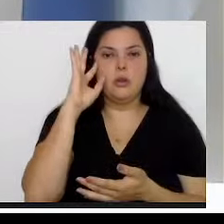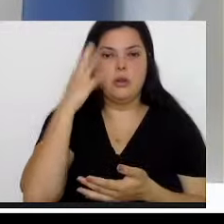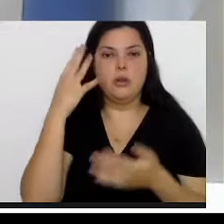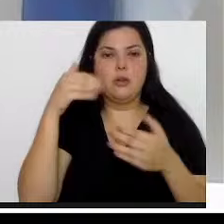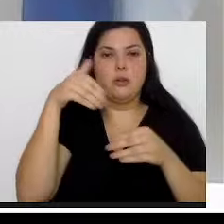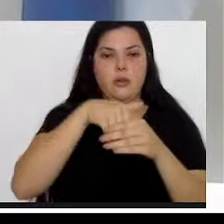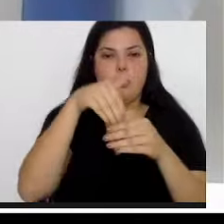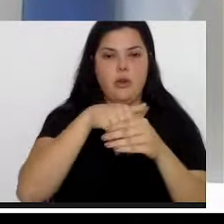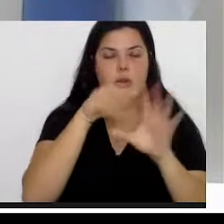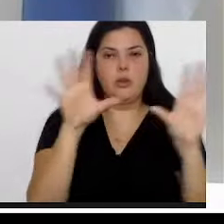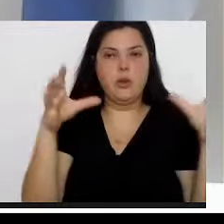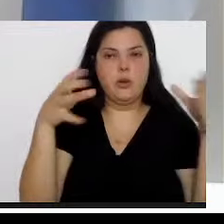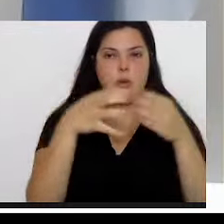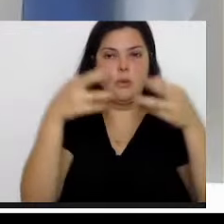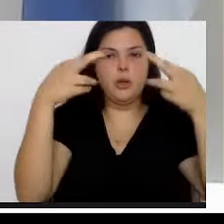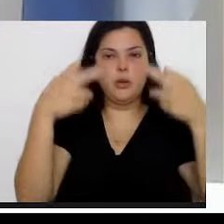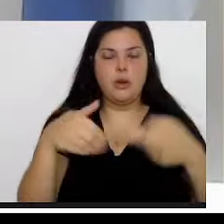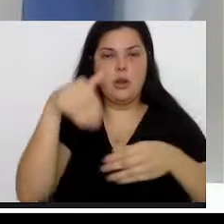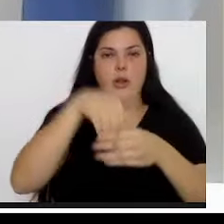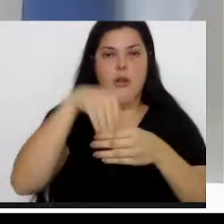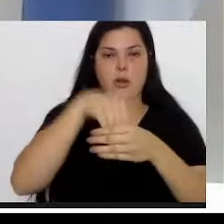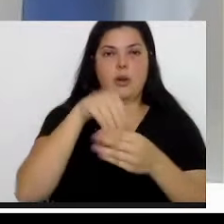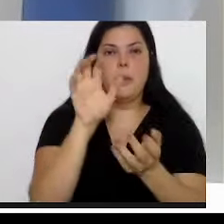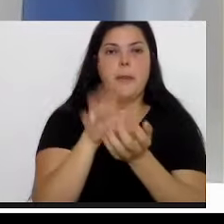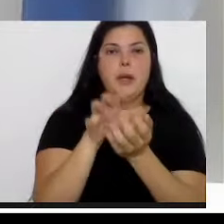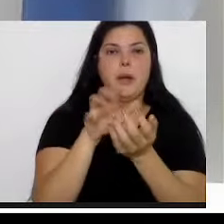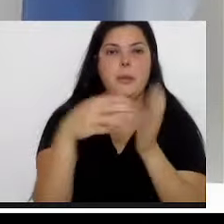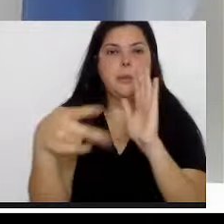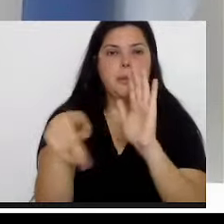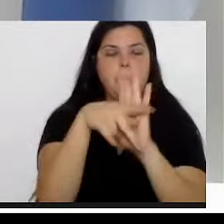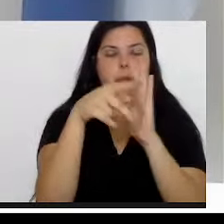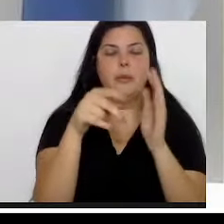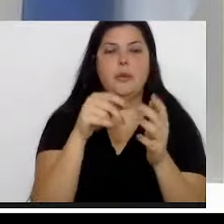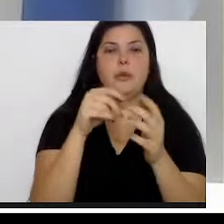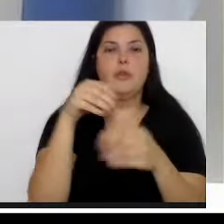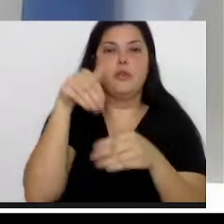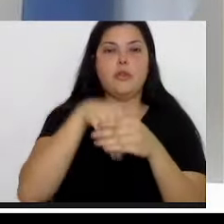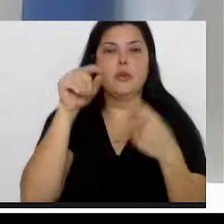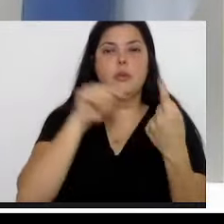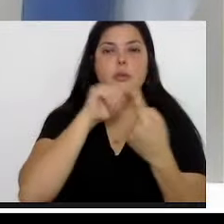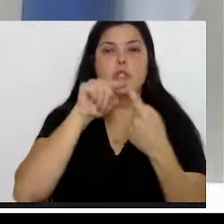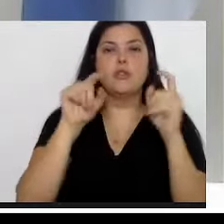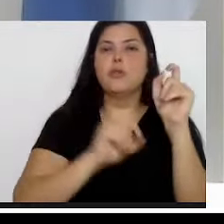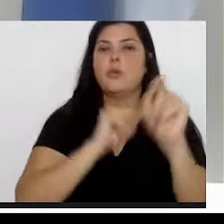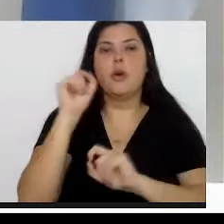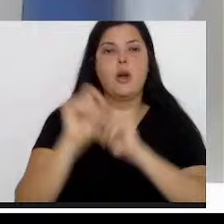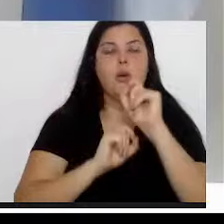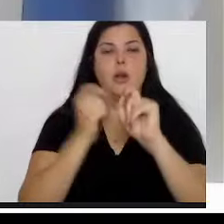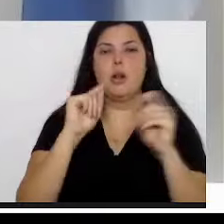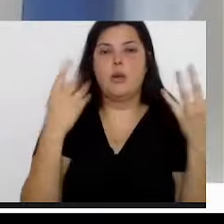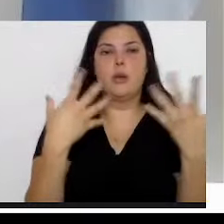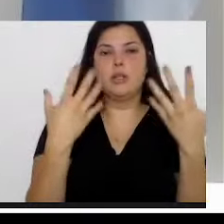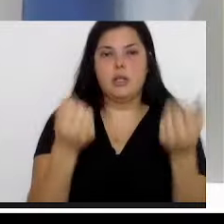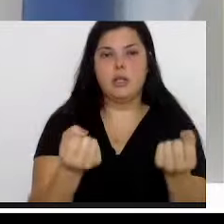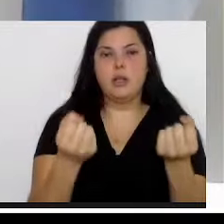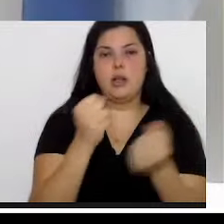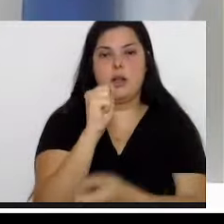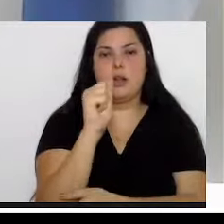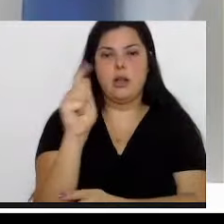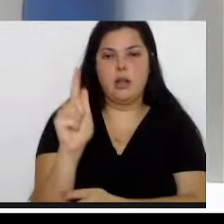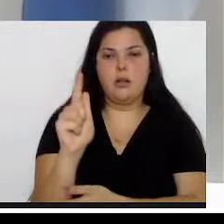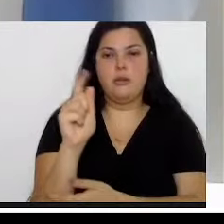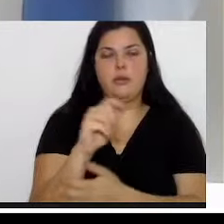Segreste Tribunal Regional Eleitoral de Pernambuco proferiu o voto no sentido de negar provimento ao agravo